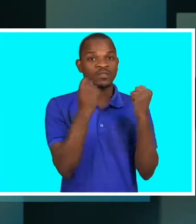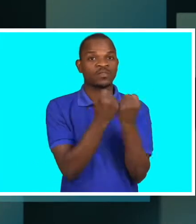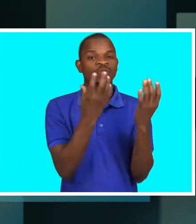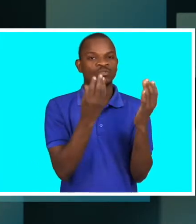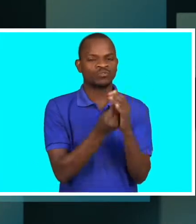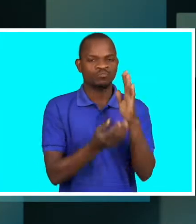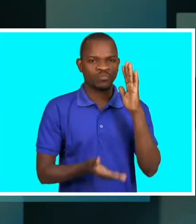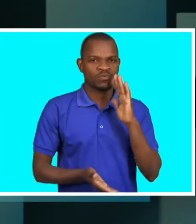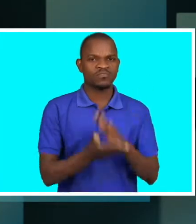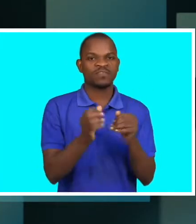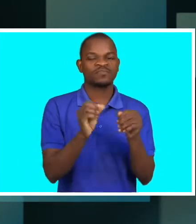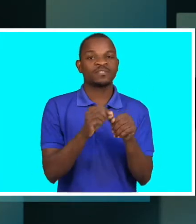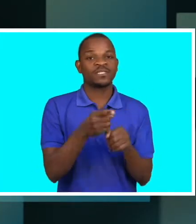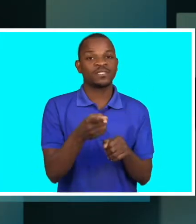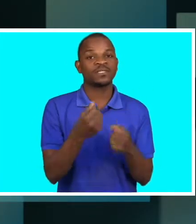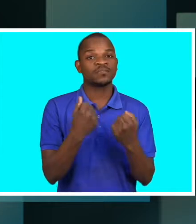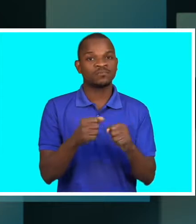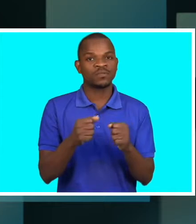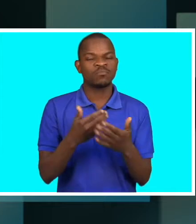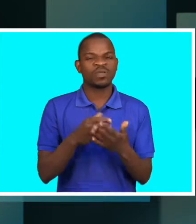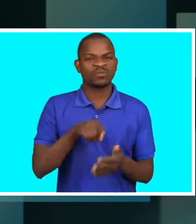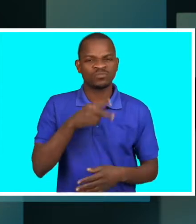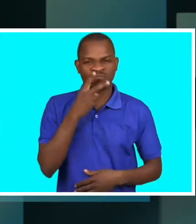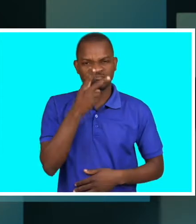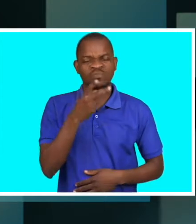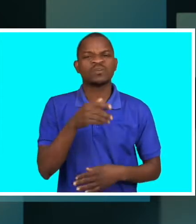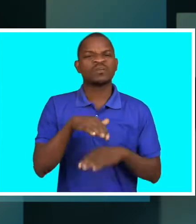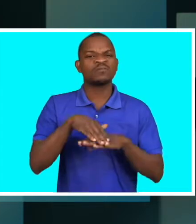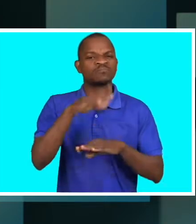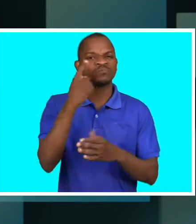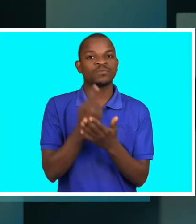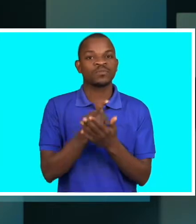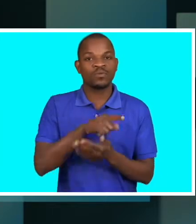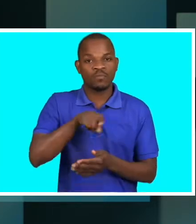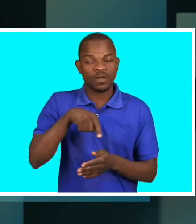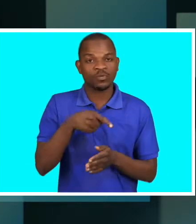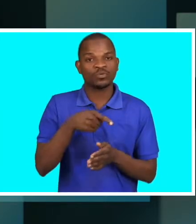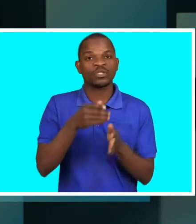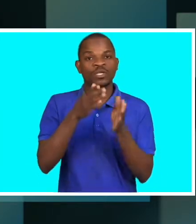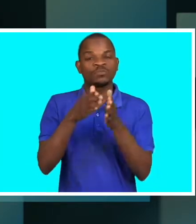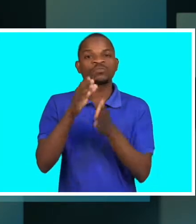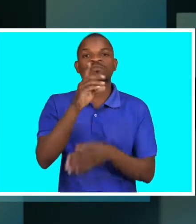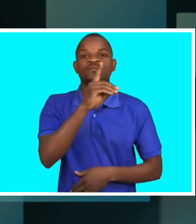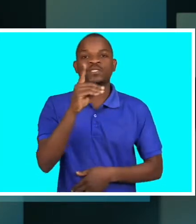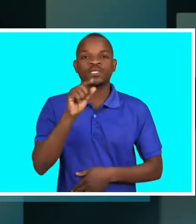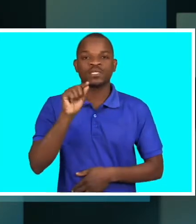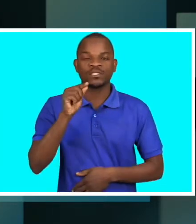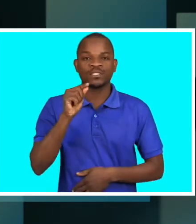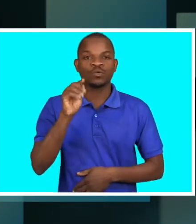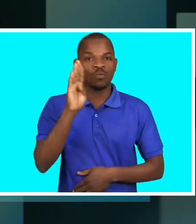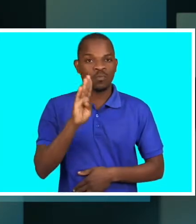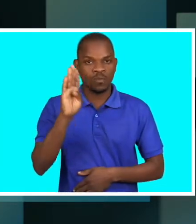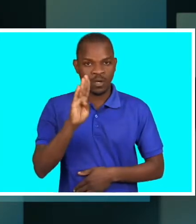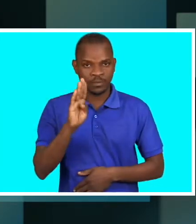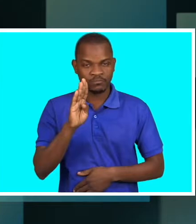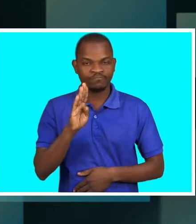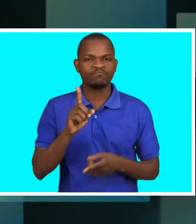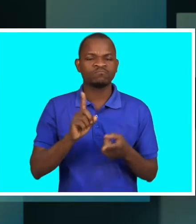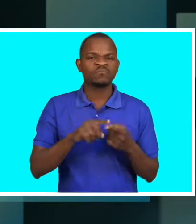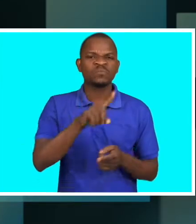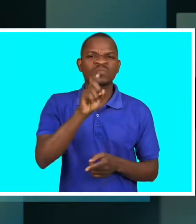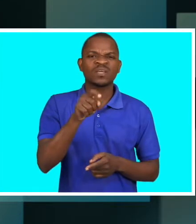juntar aqui na associação para fazer essa atividade. Nós estamos a ver que essa atividade é boa para nós aqui no distrito é boa para os deficientes.